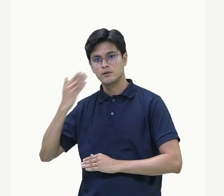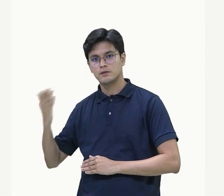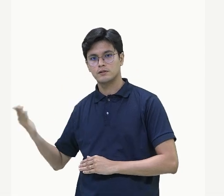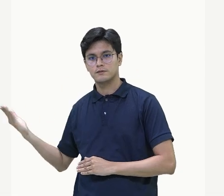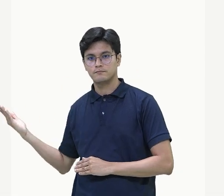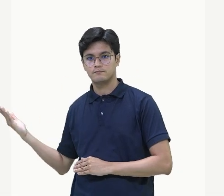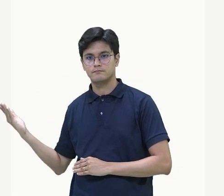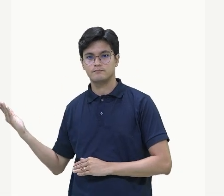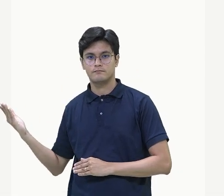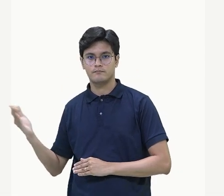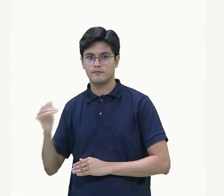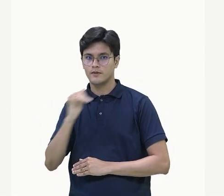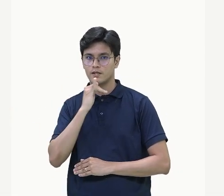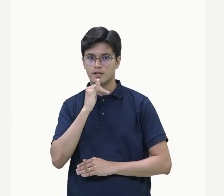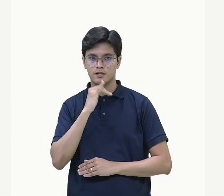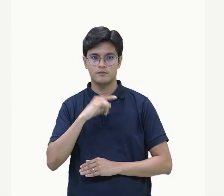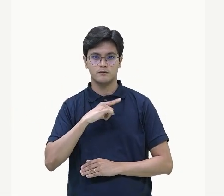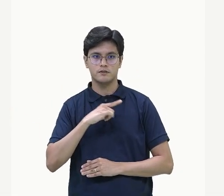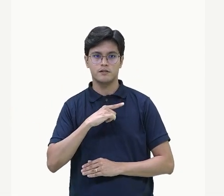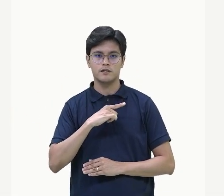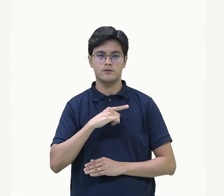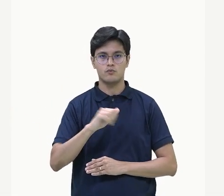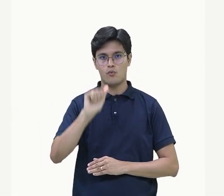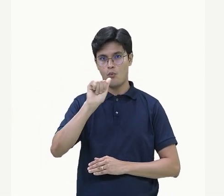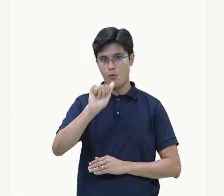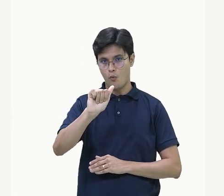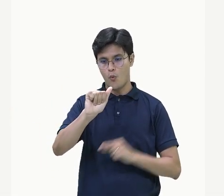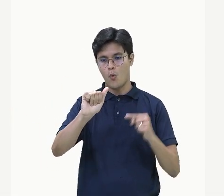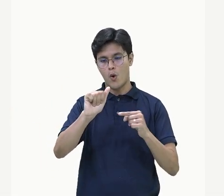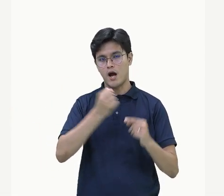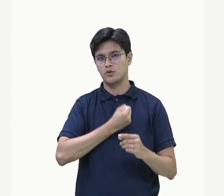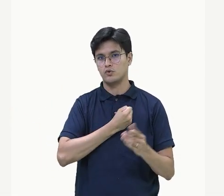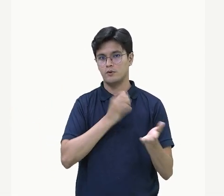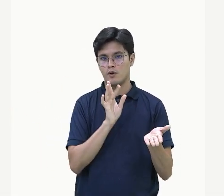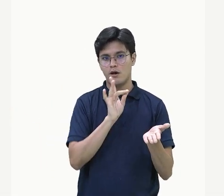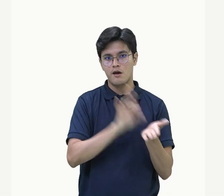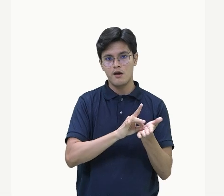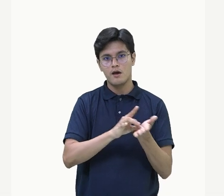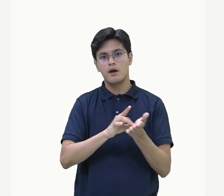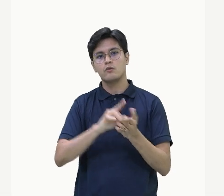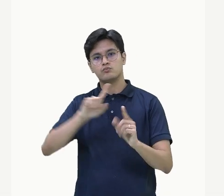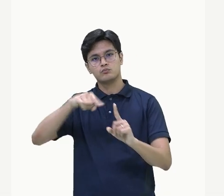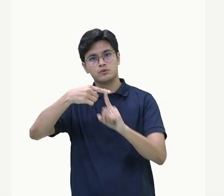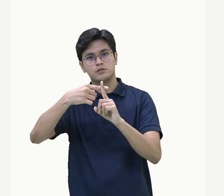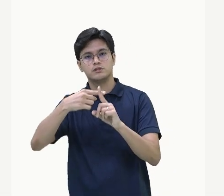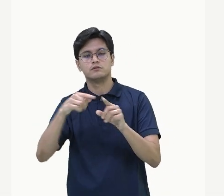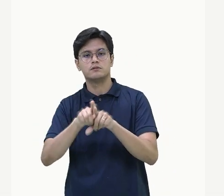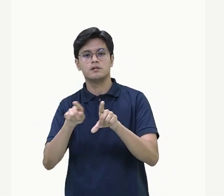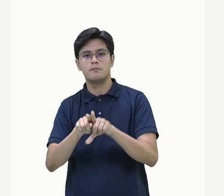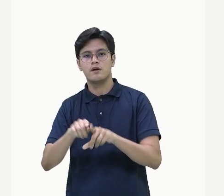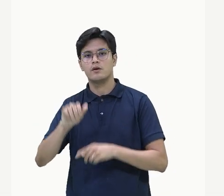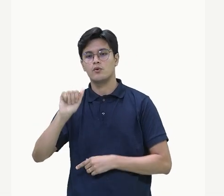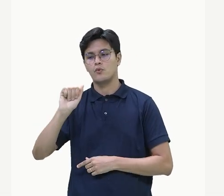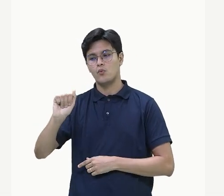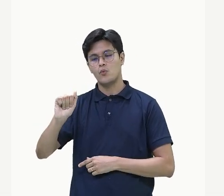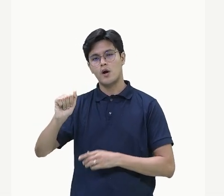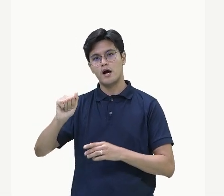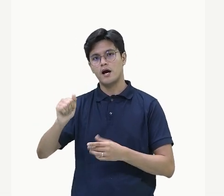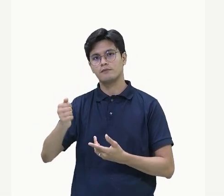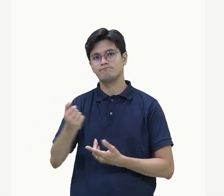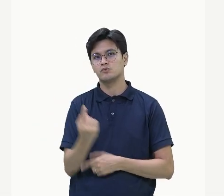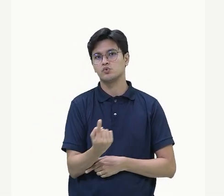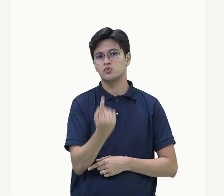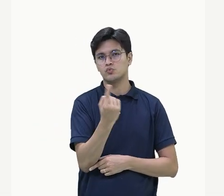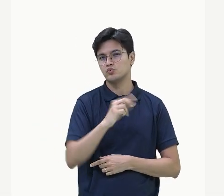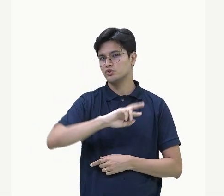positivo e diferente de 1. Mas para fazer o gráfico da função logarítmica, a gente precisa da